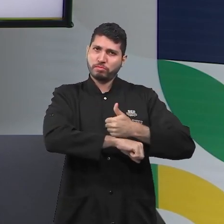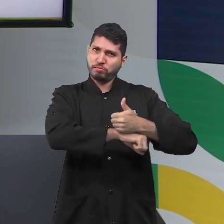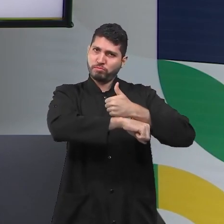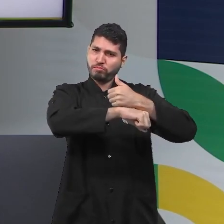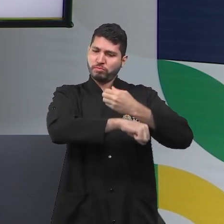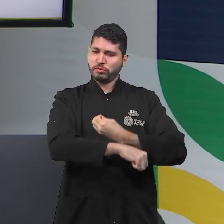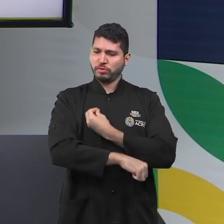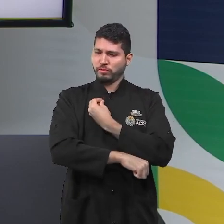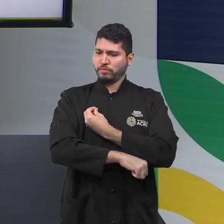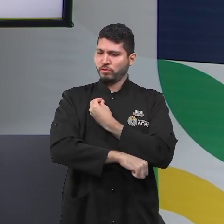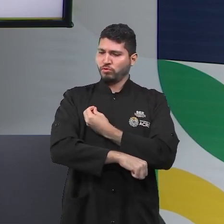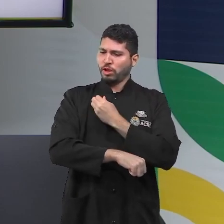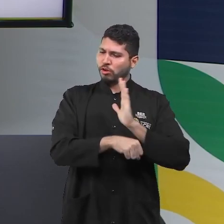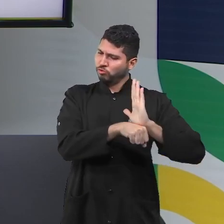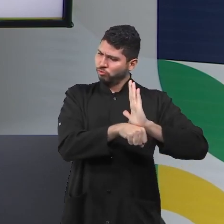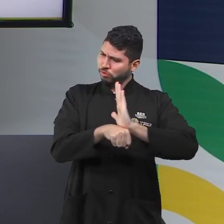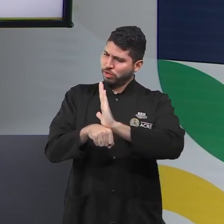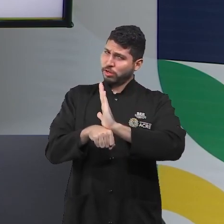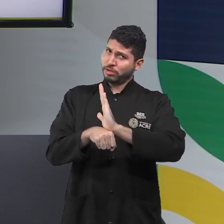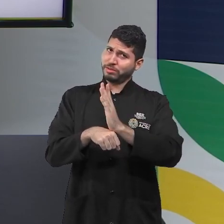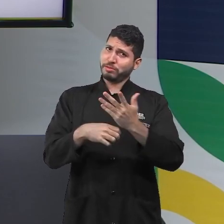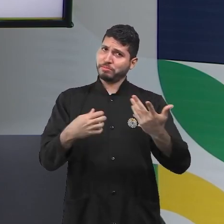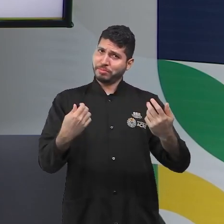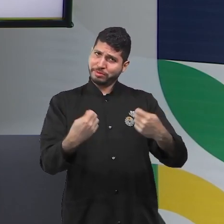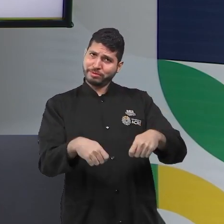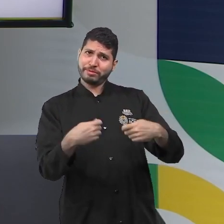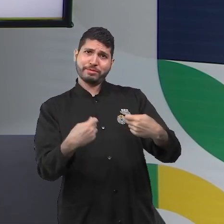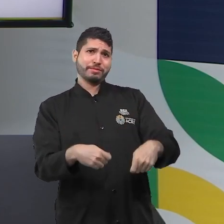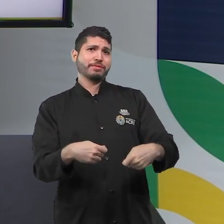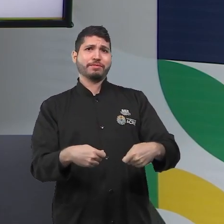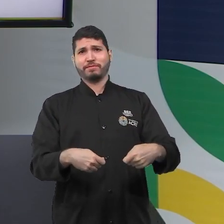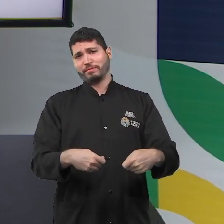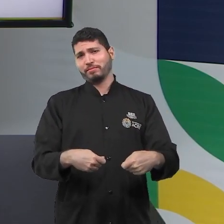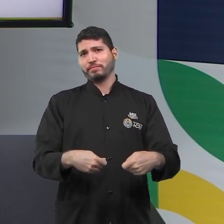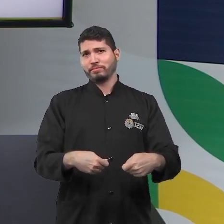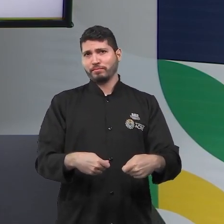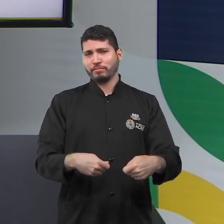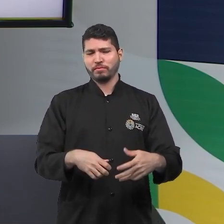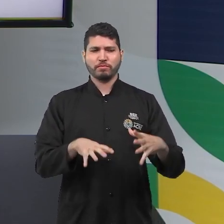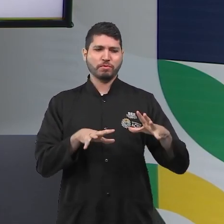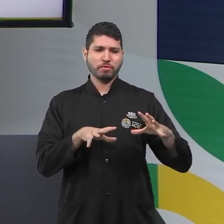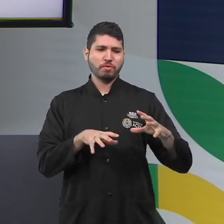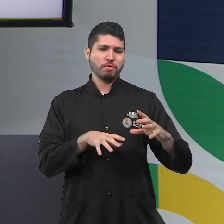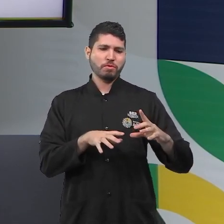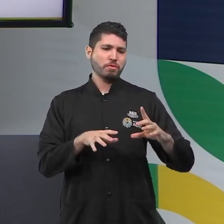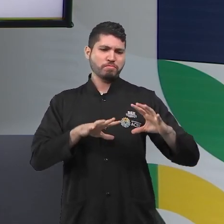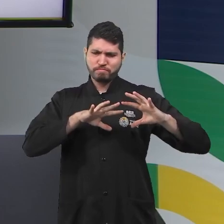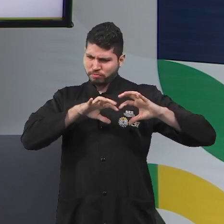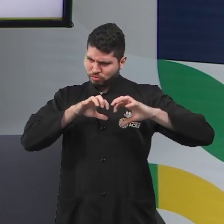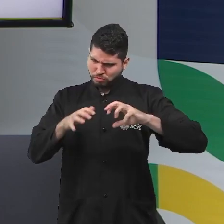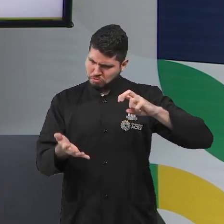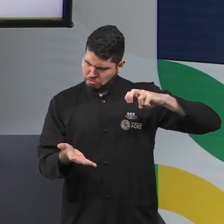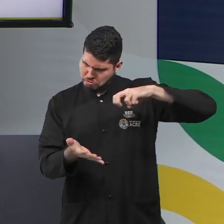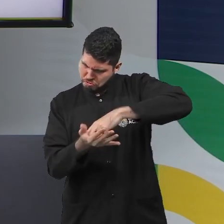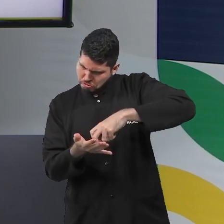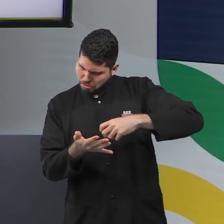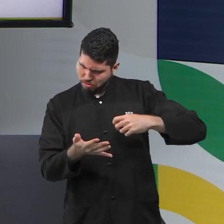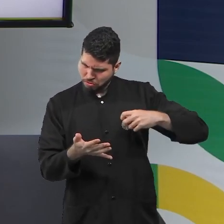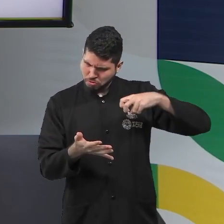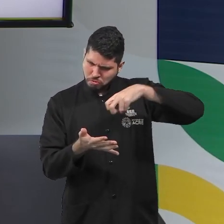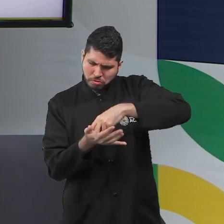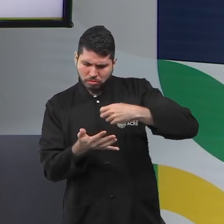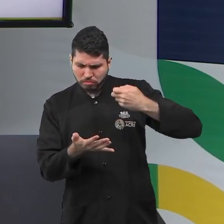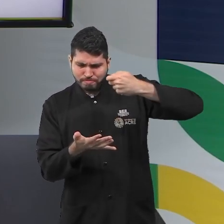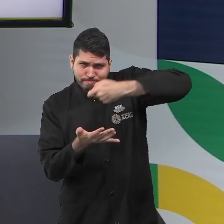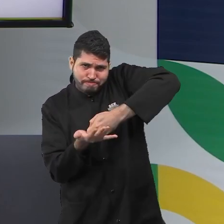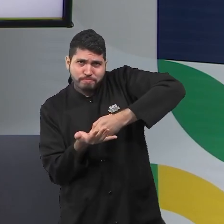vida dessas populações, não apenas exercer o domínio, a exploração e a morte